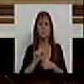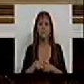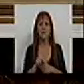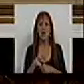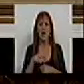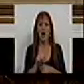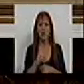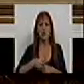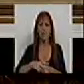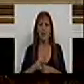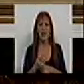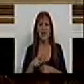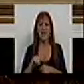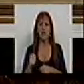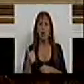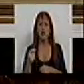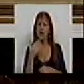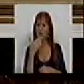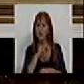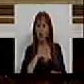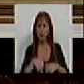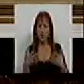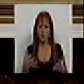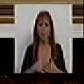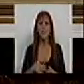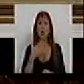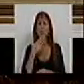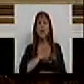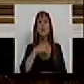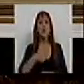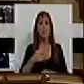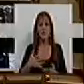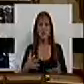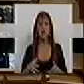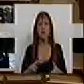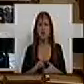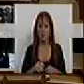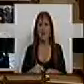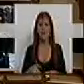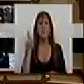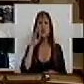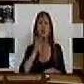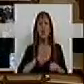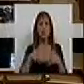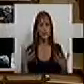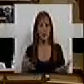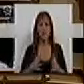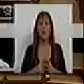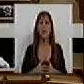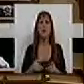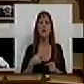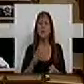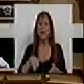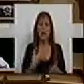Senhor Deputado Carlos Matias, do Bloco de Esquerda. Faz favor, Senhor Deputado. Obrigado, Senhor Presidente. Senhoras e senhores deputados,